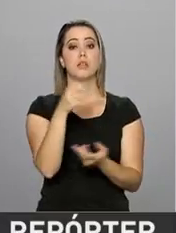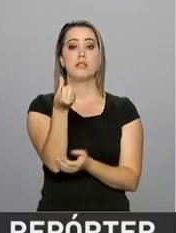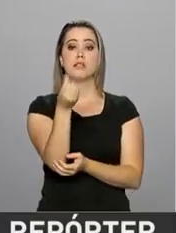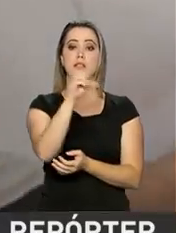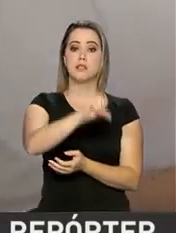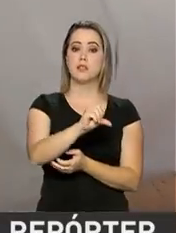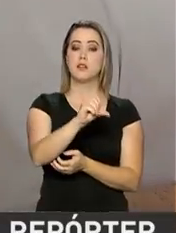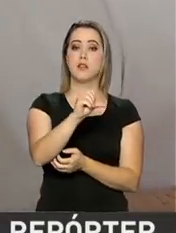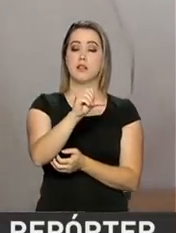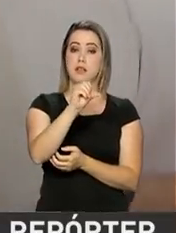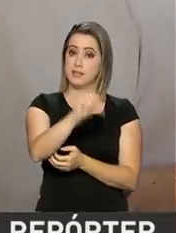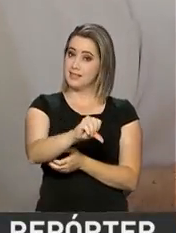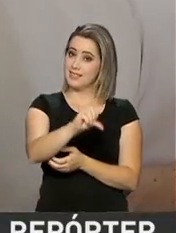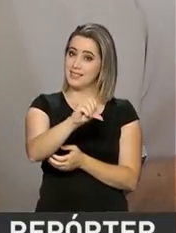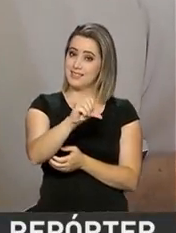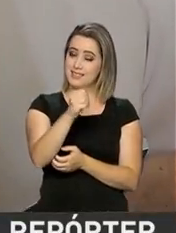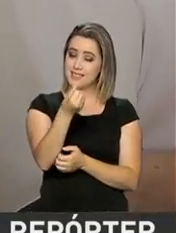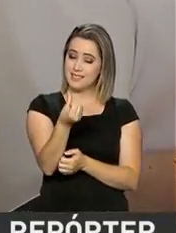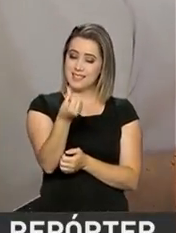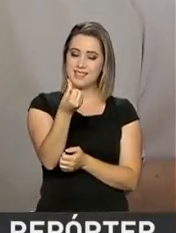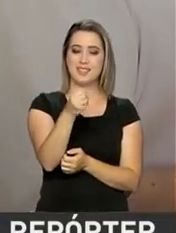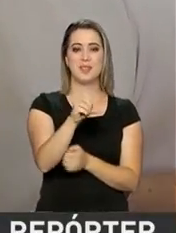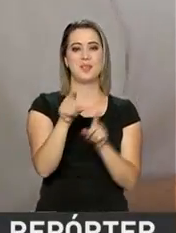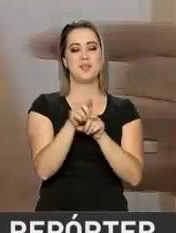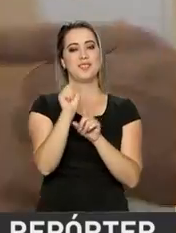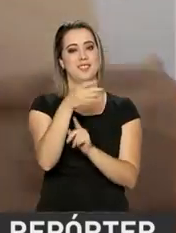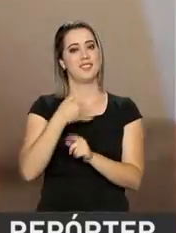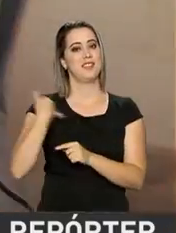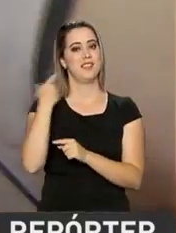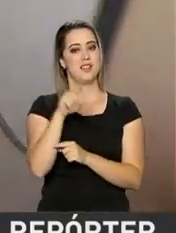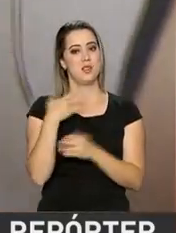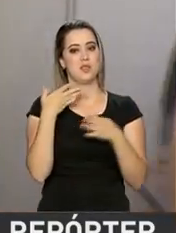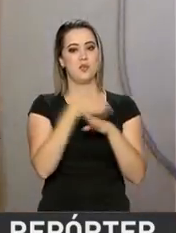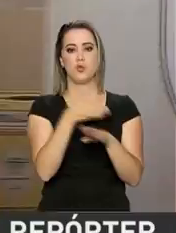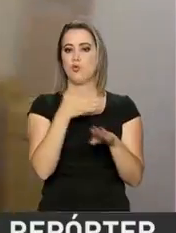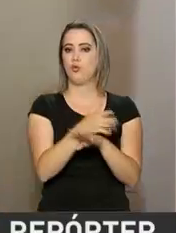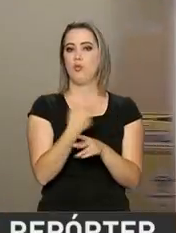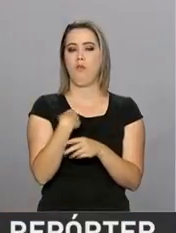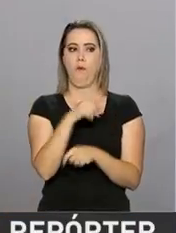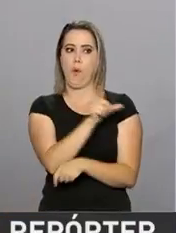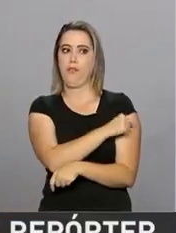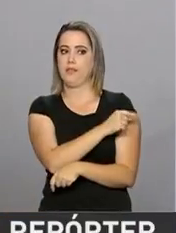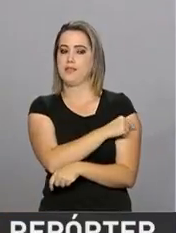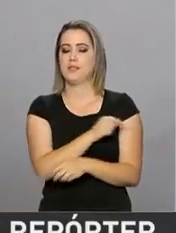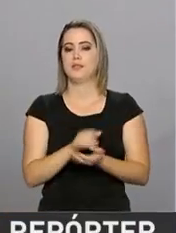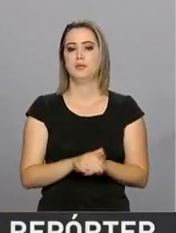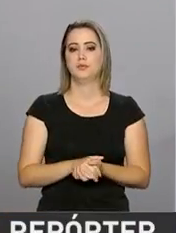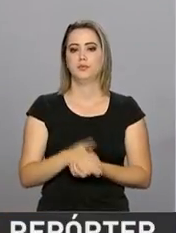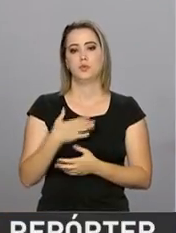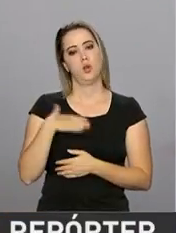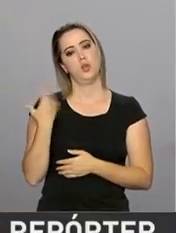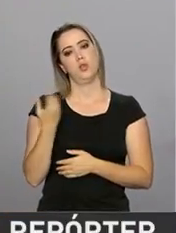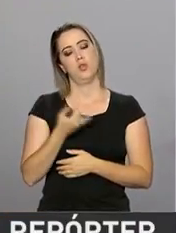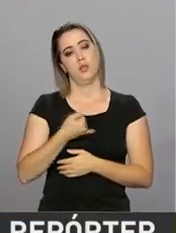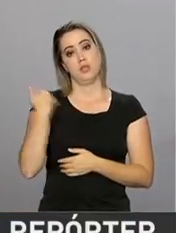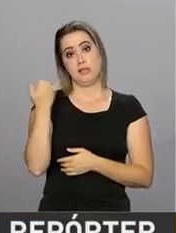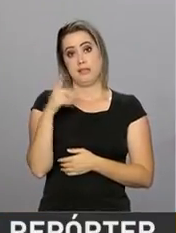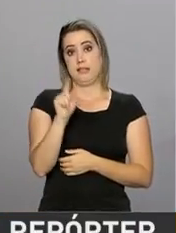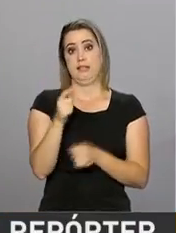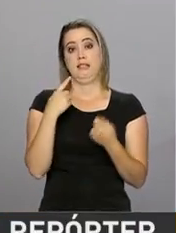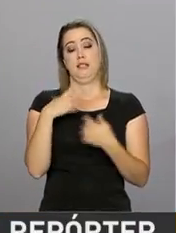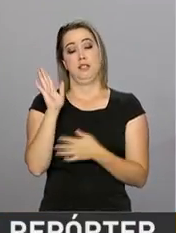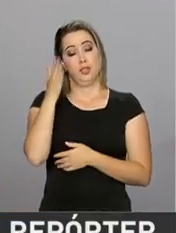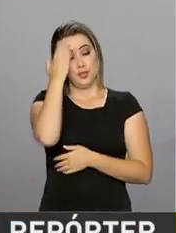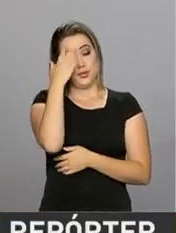se preocupa com a gripe foi cedinho ao posto acompanhado da mulher para se imunizar velocidade a gente sabe que uma